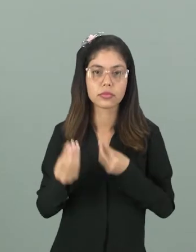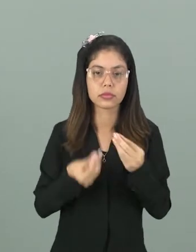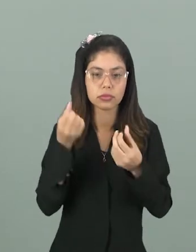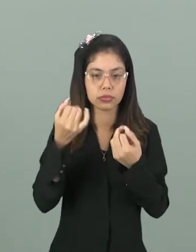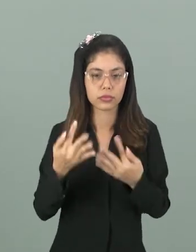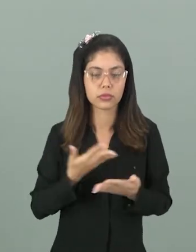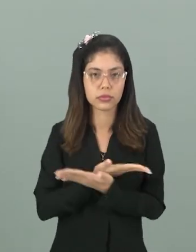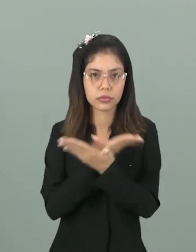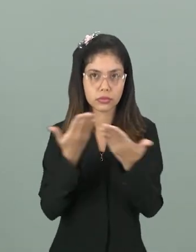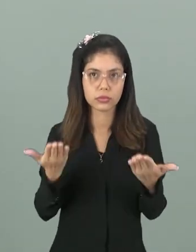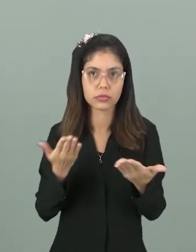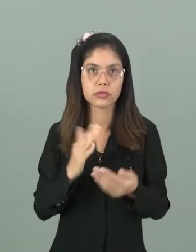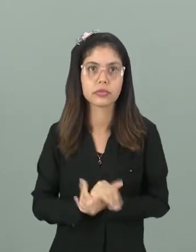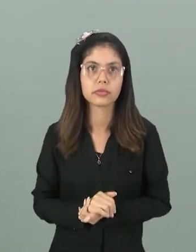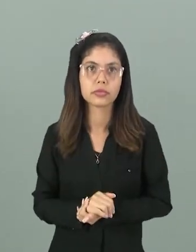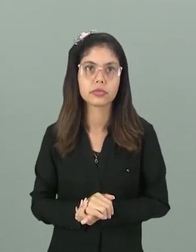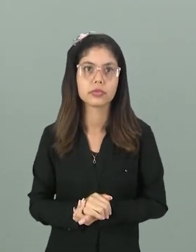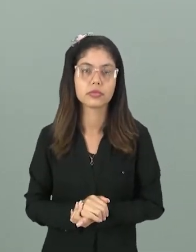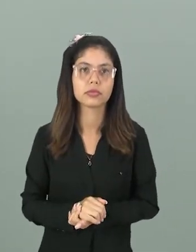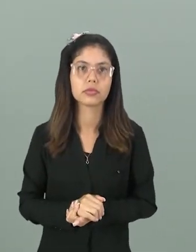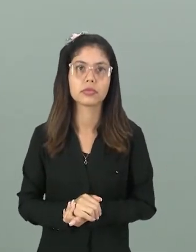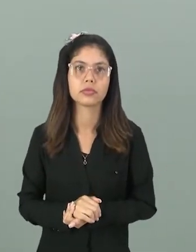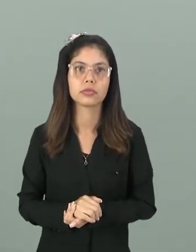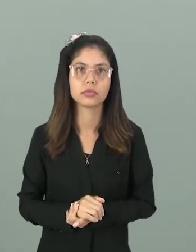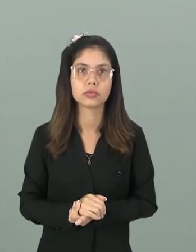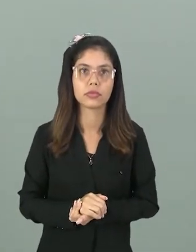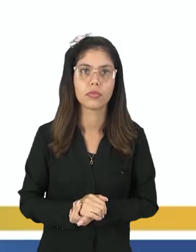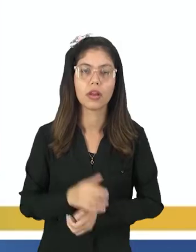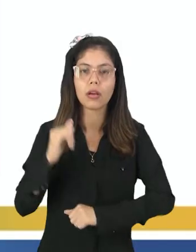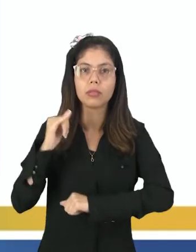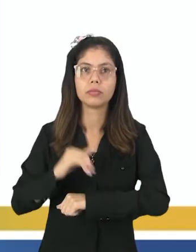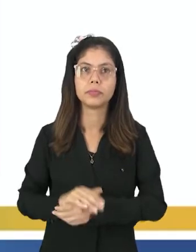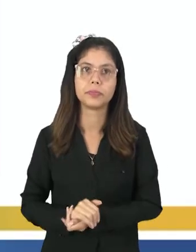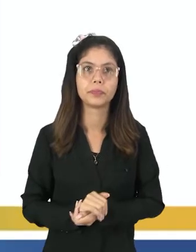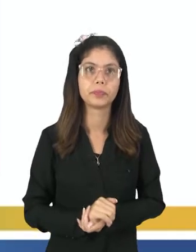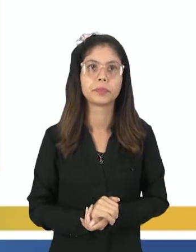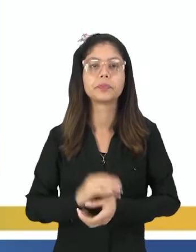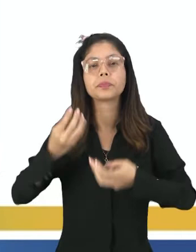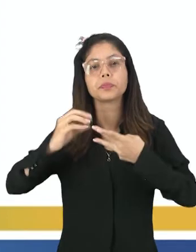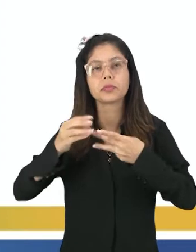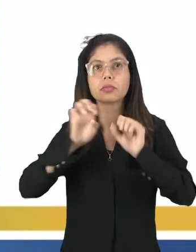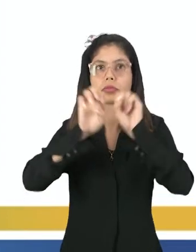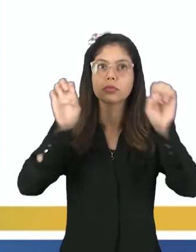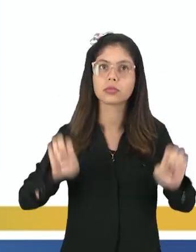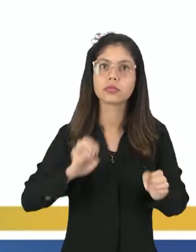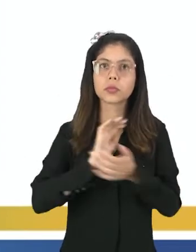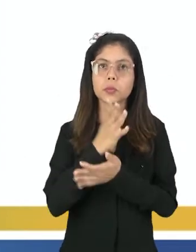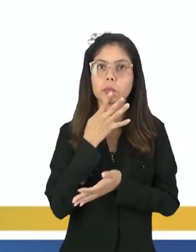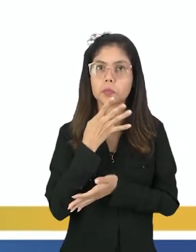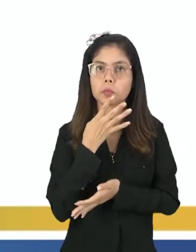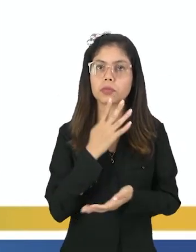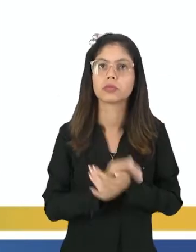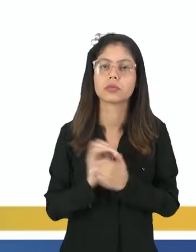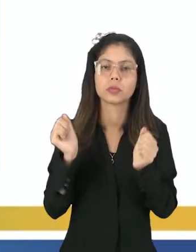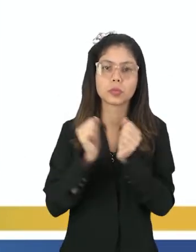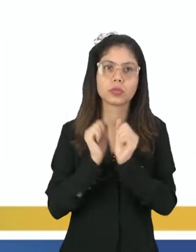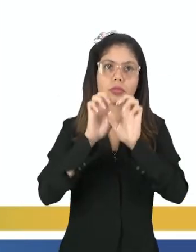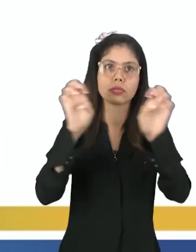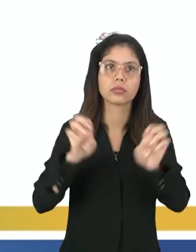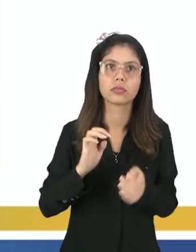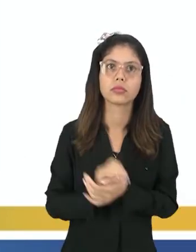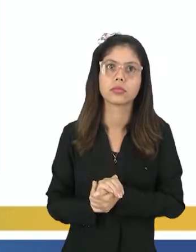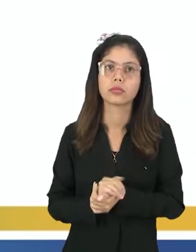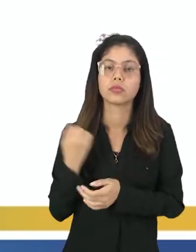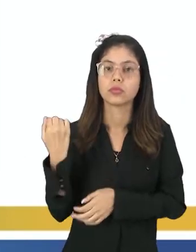tudo que eu falei para vocês. Na primeira questão nós temos aí: as células são estruturas conhecidas como unidades